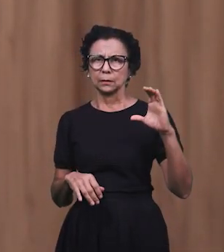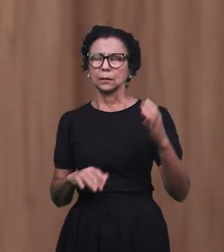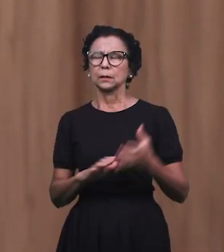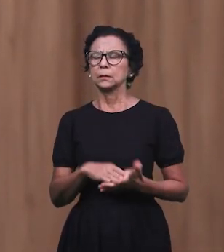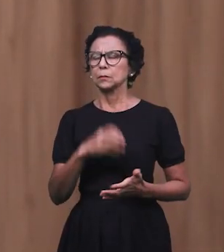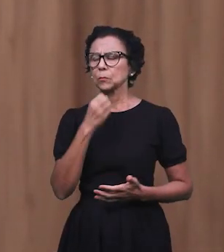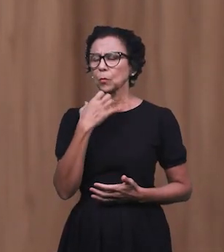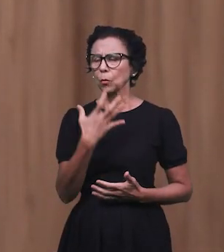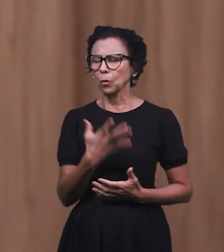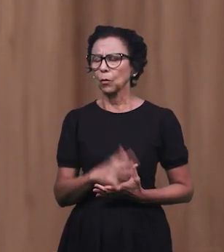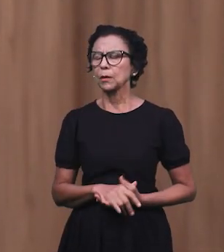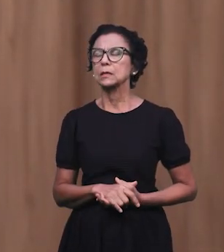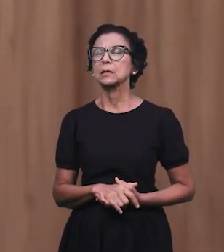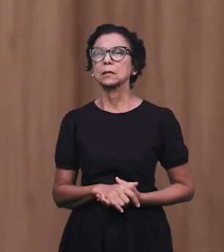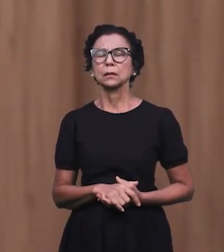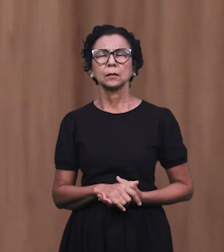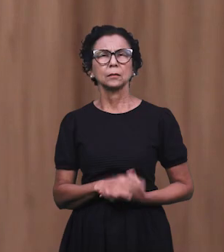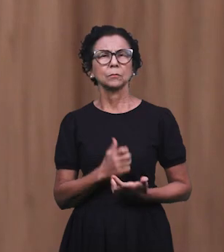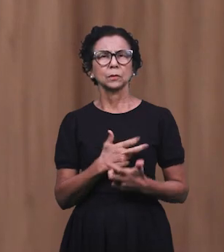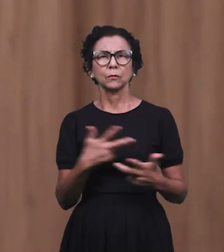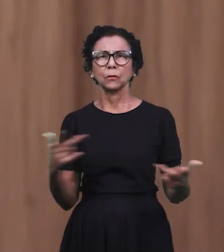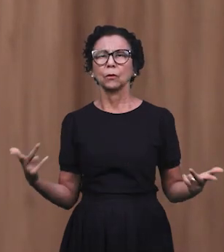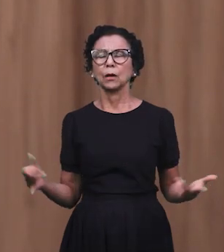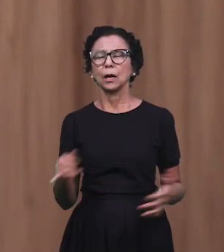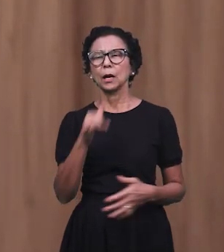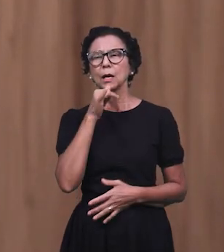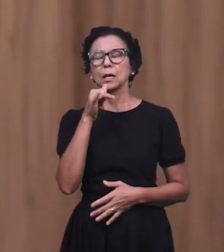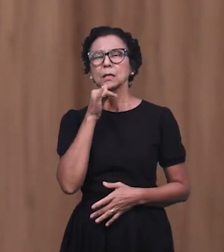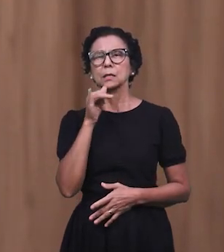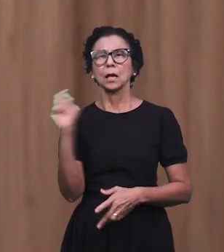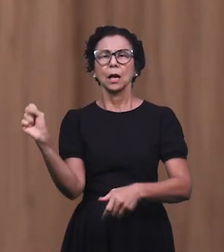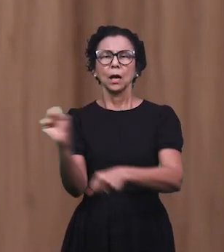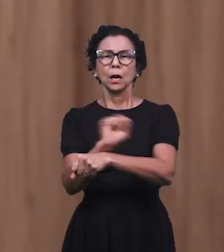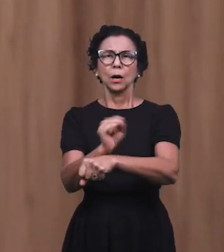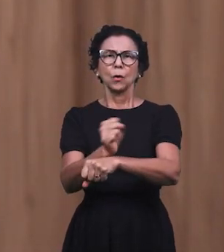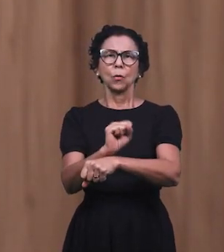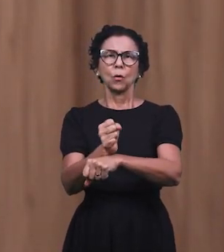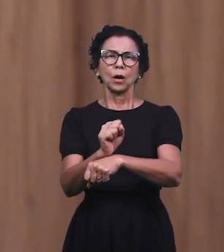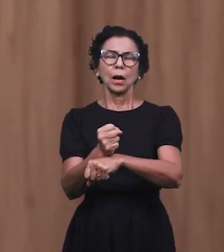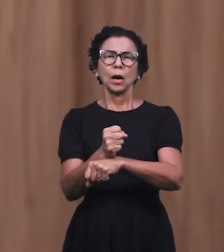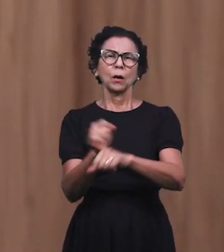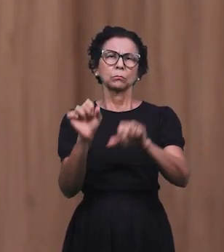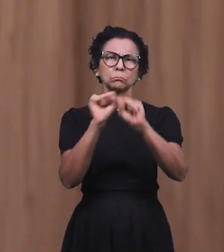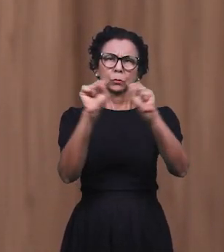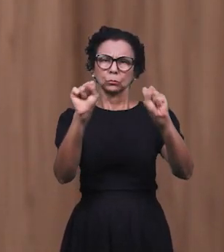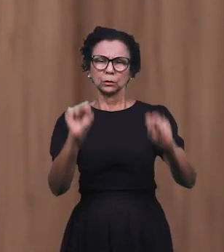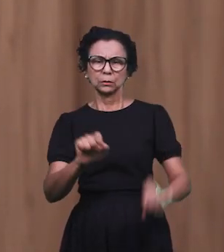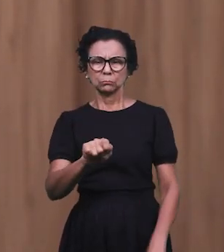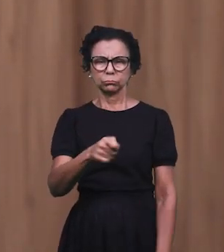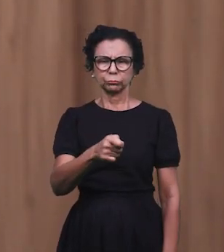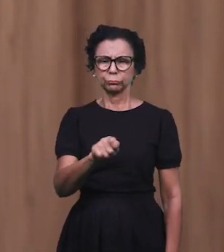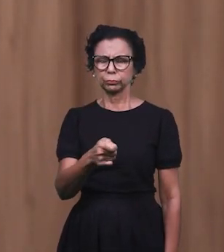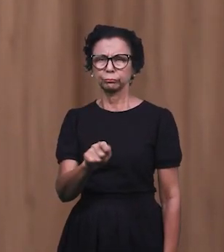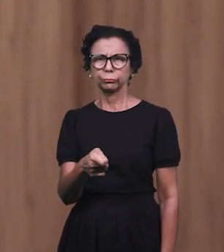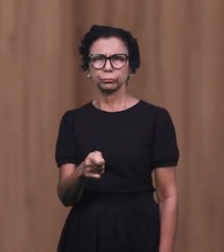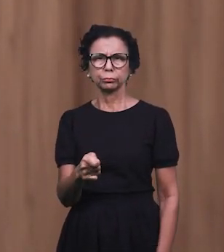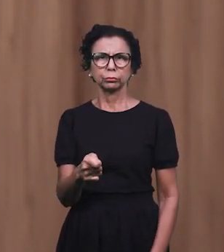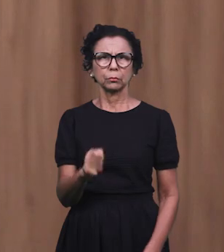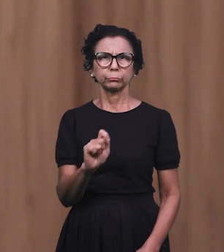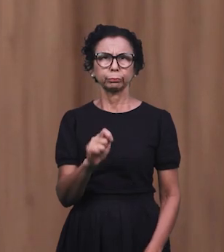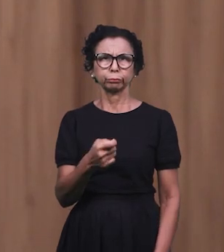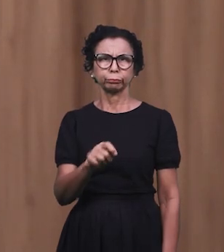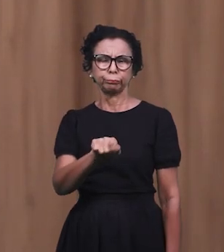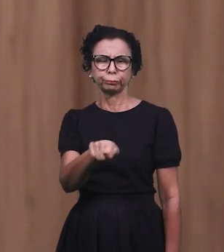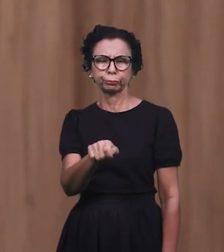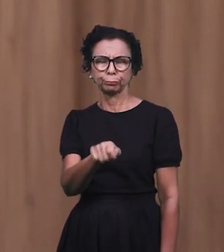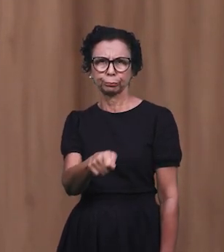na ciência para inúmeras coisas. Quando a gente entra no nosso carro, a gente liga o carro, é a confiança de que todo aquele sistema ele vai funcionar. Quando a gente